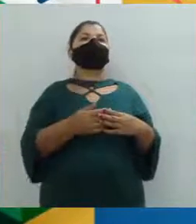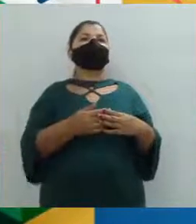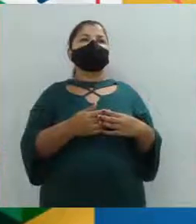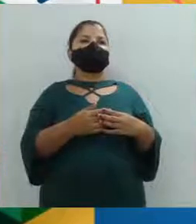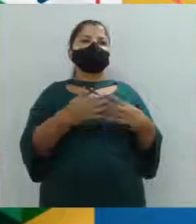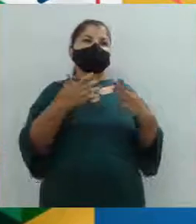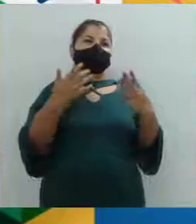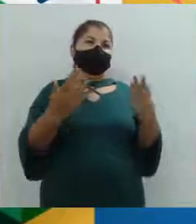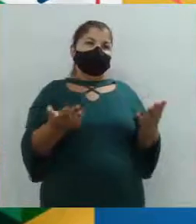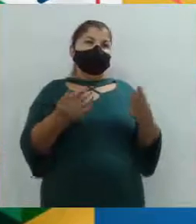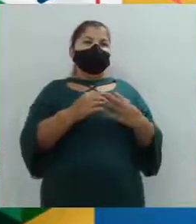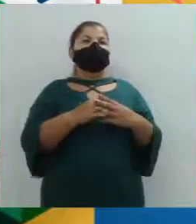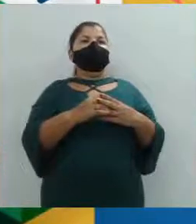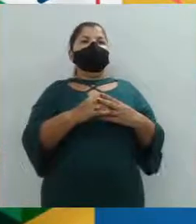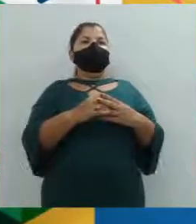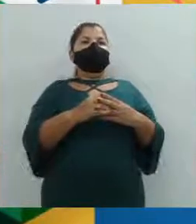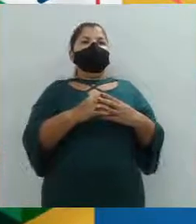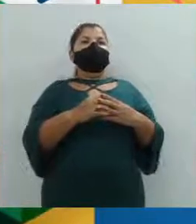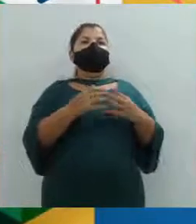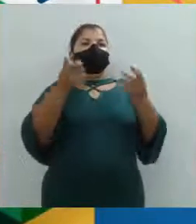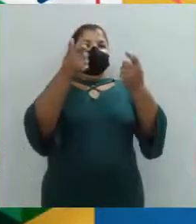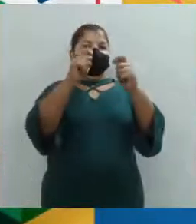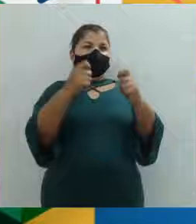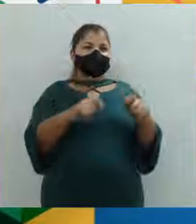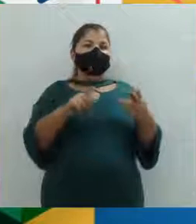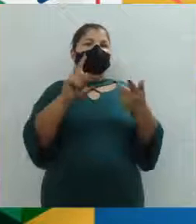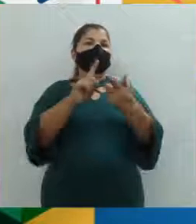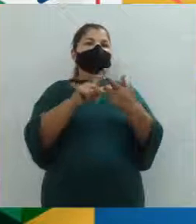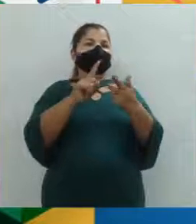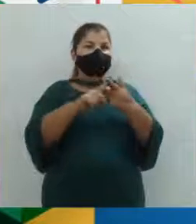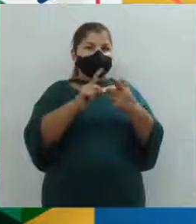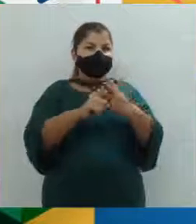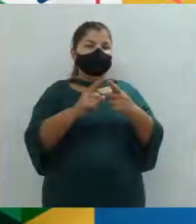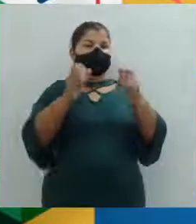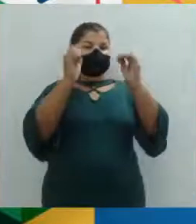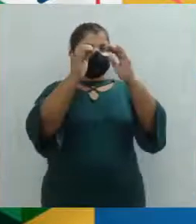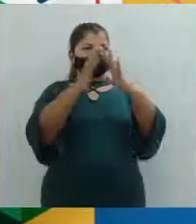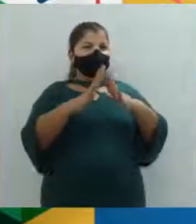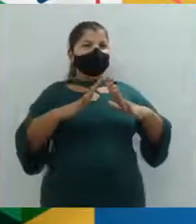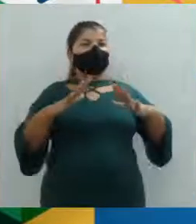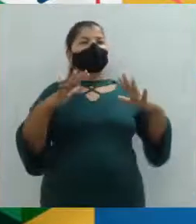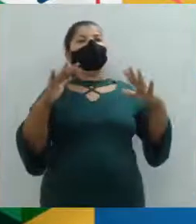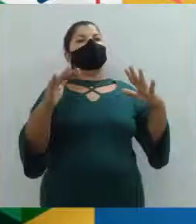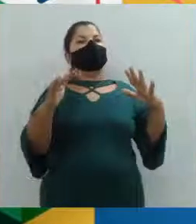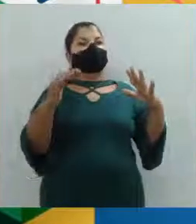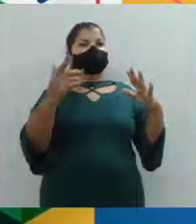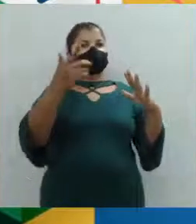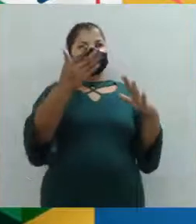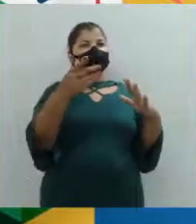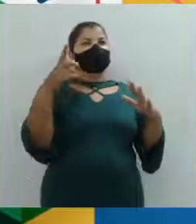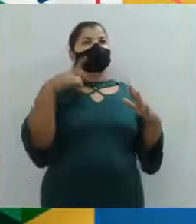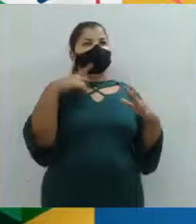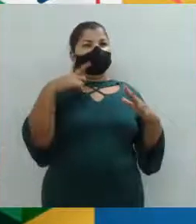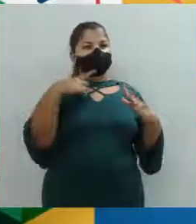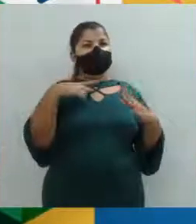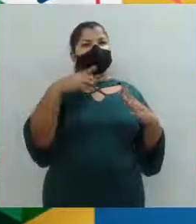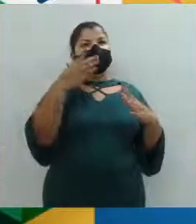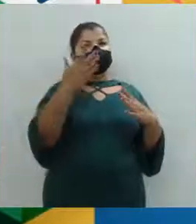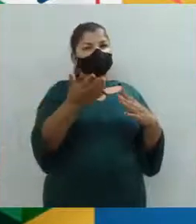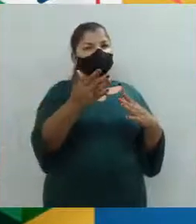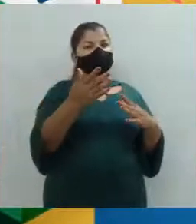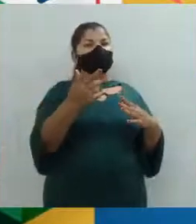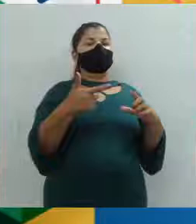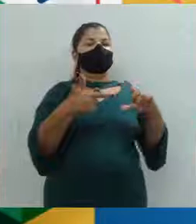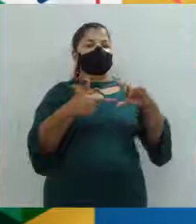Também vemos na arquitetura, que também faz parte das artes visuais, uma obra fantástica, que é a Catedral